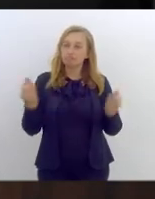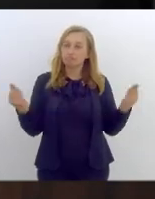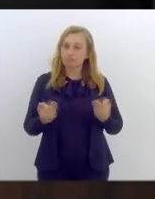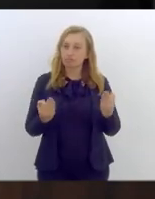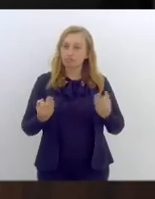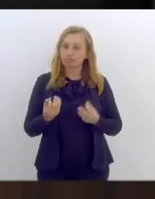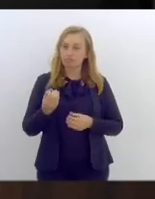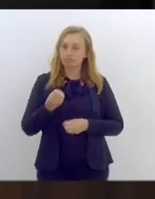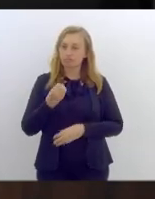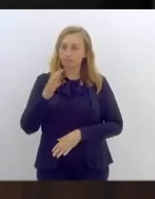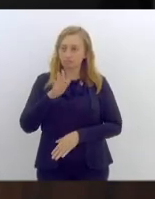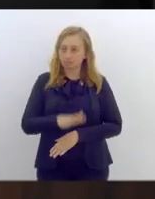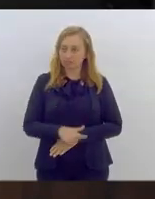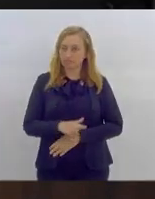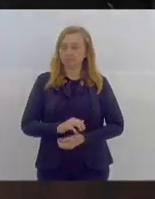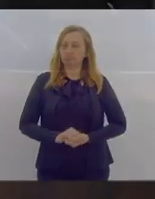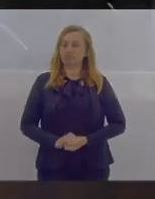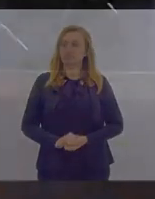ótima tarde